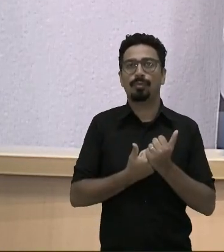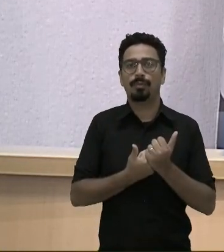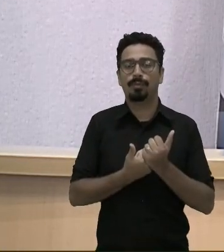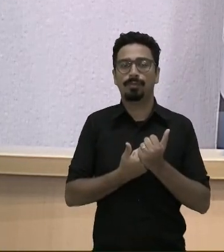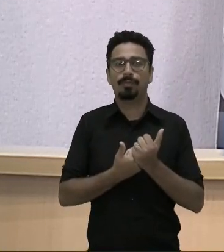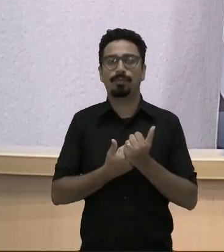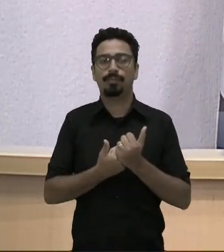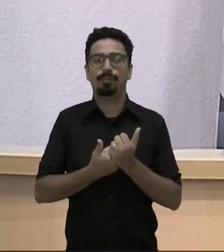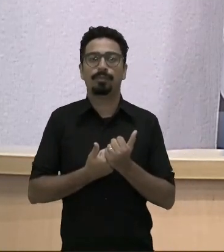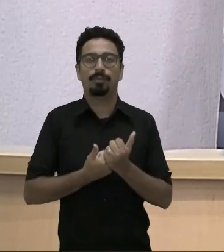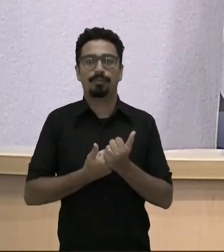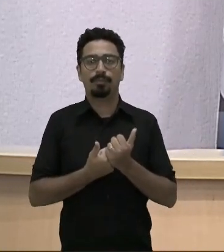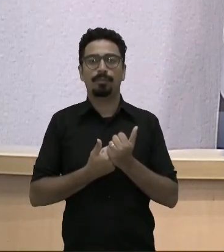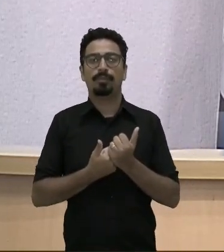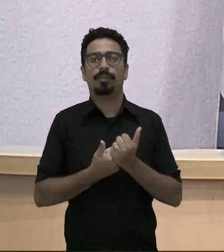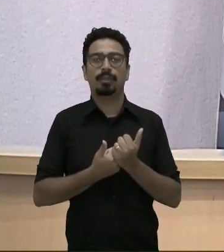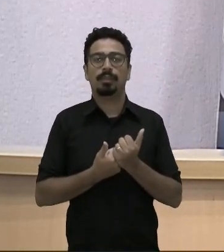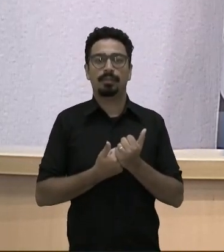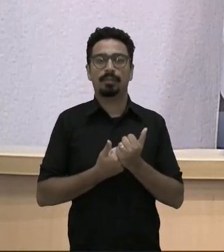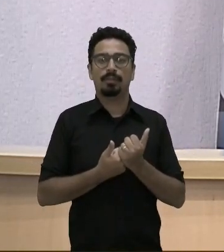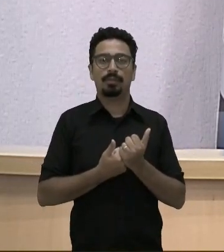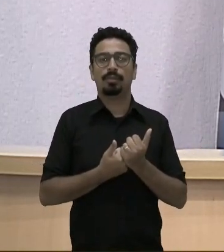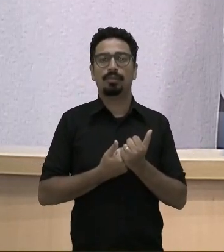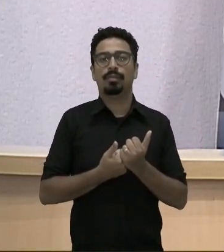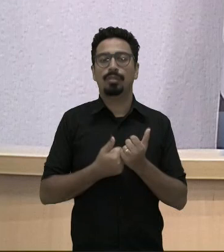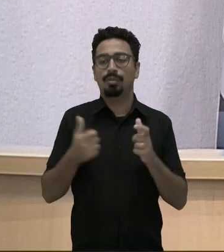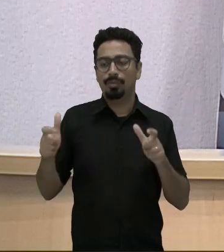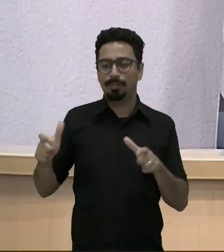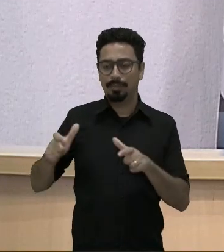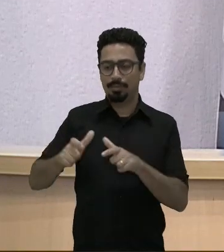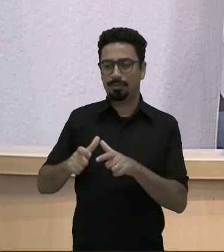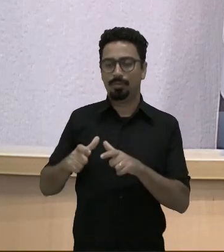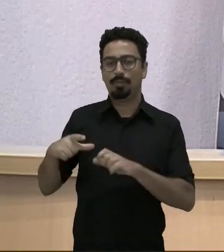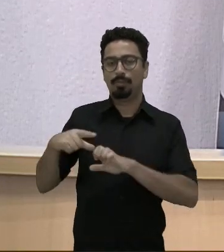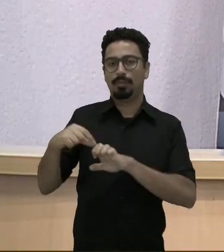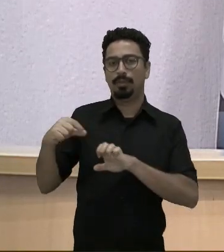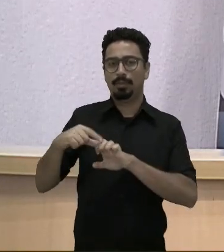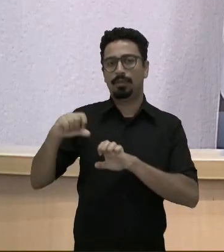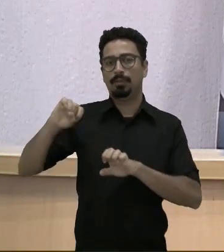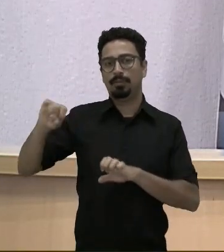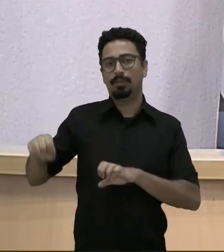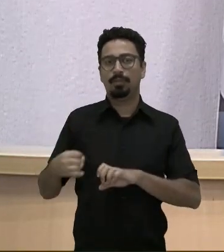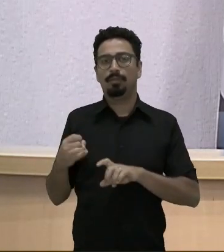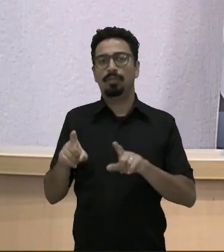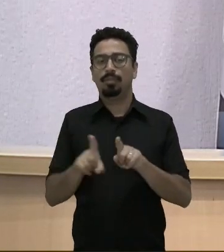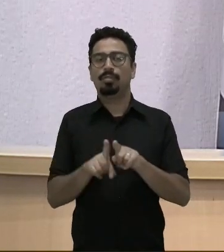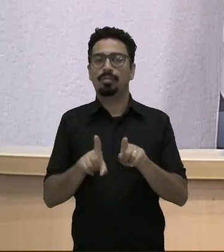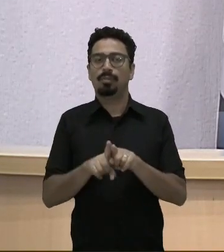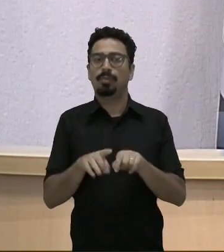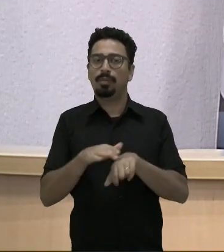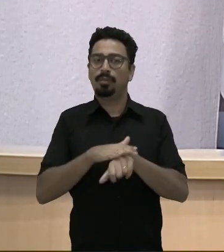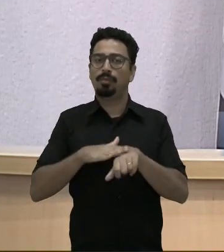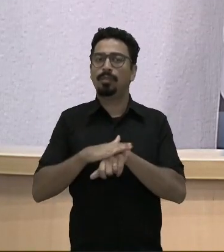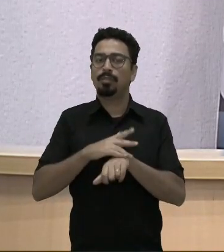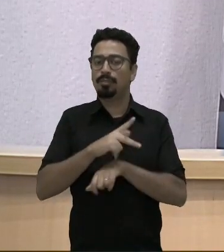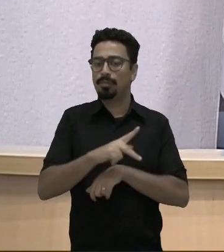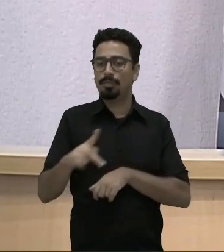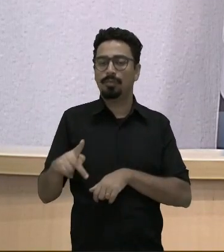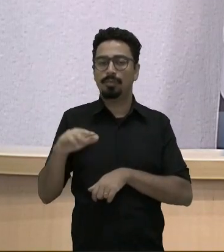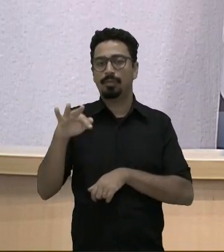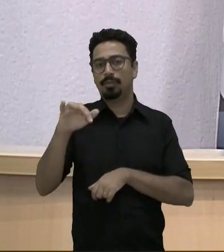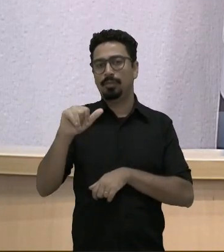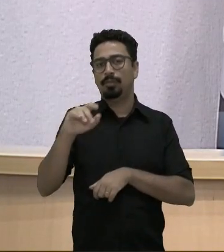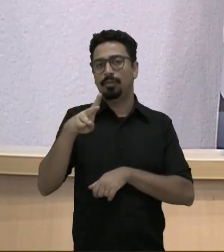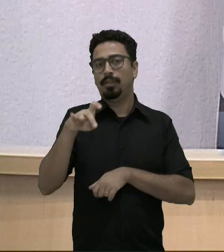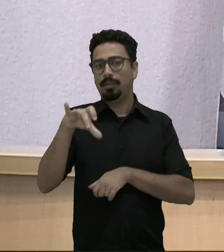do pequeno empreendedor. Vamos aproveitar, falar com o professor Fábio, que ele